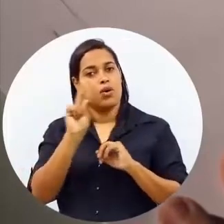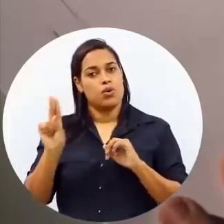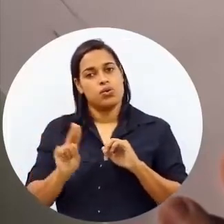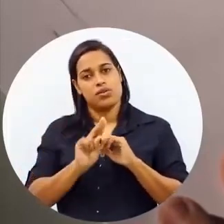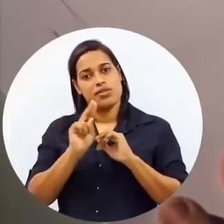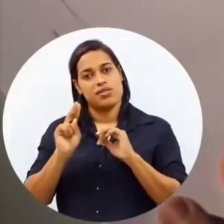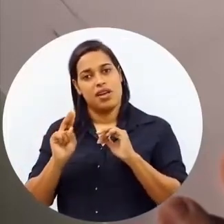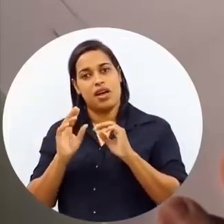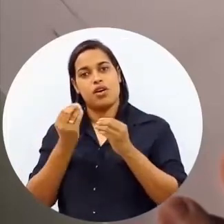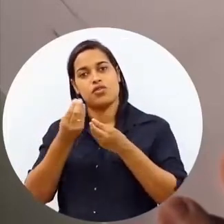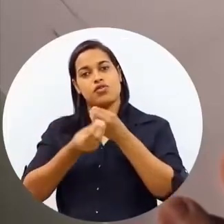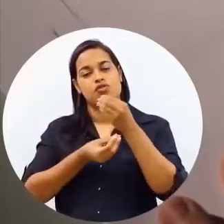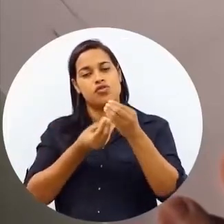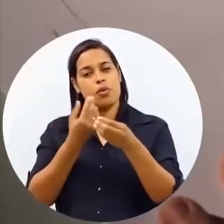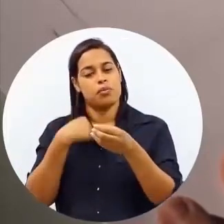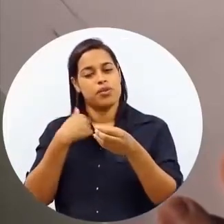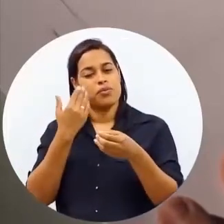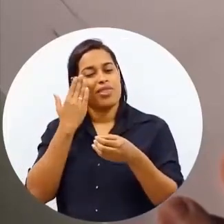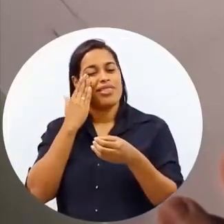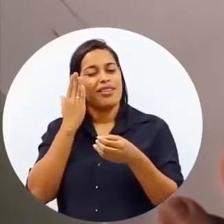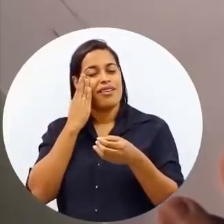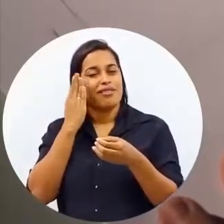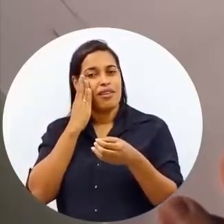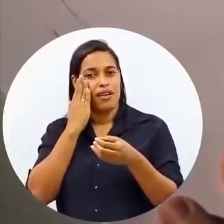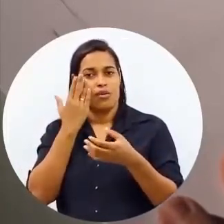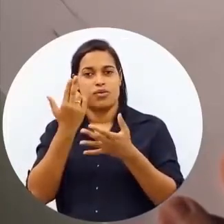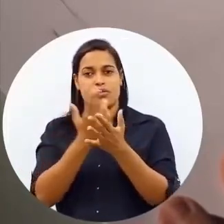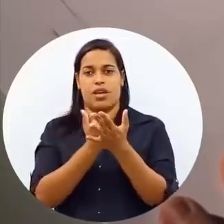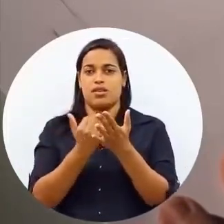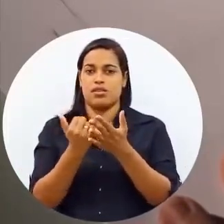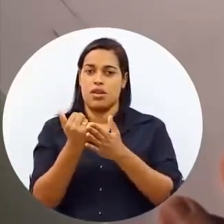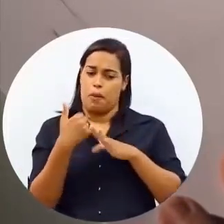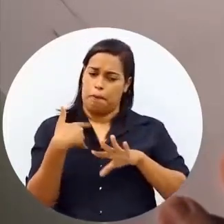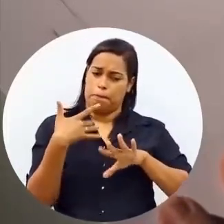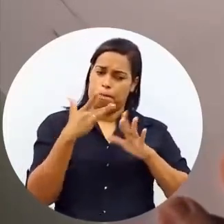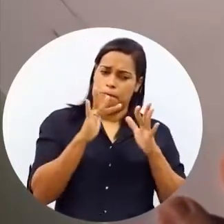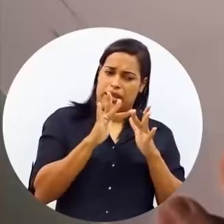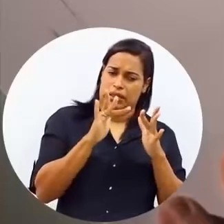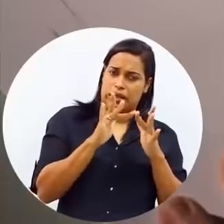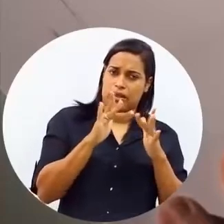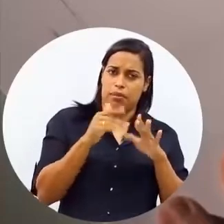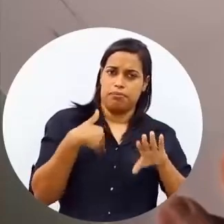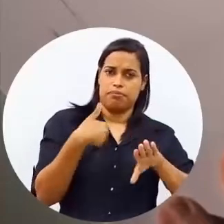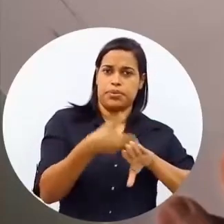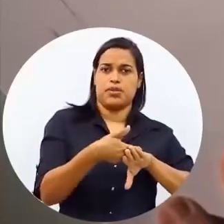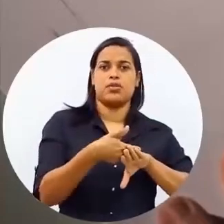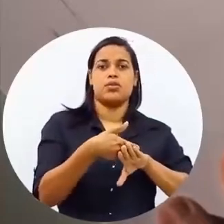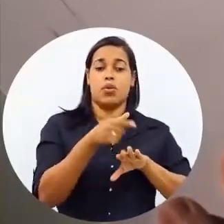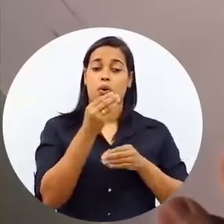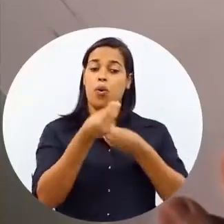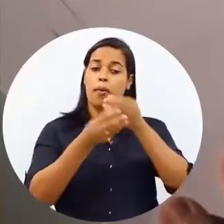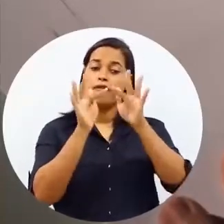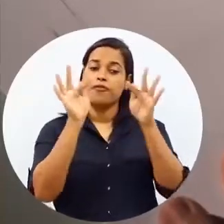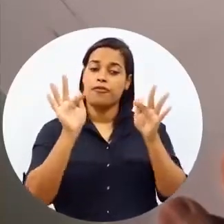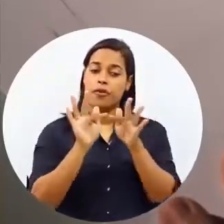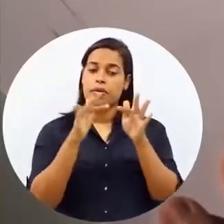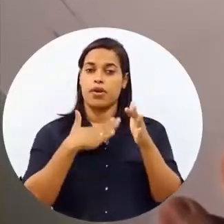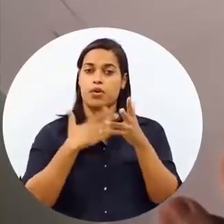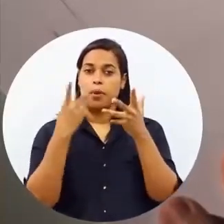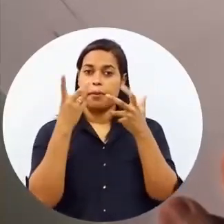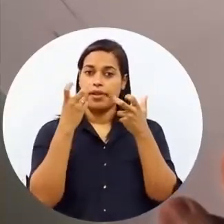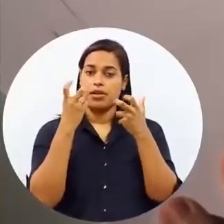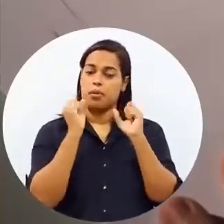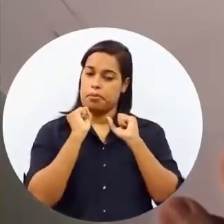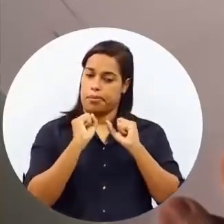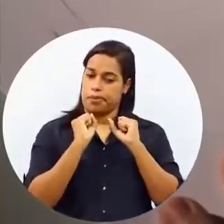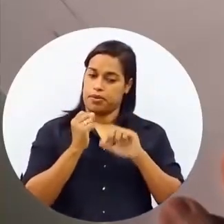ela apenas como um norteador no seu desenho e vai tentar aproximá-lo o máximo possível da forma que você está observando. Então você